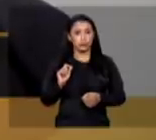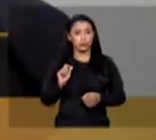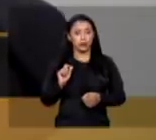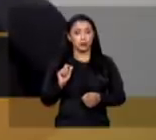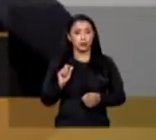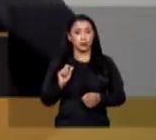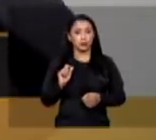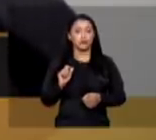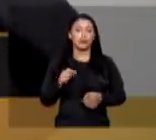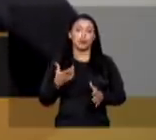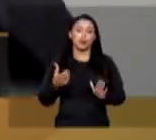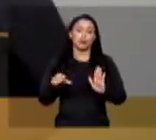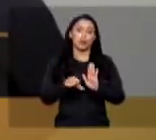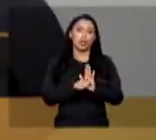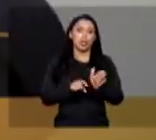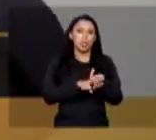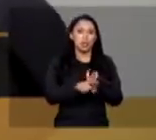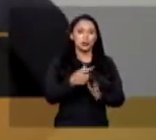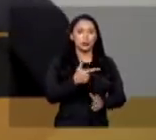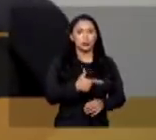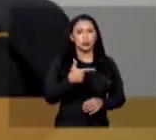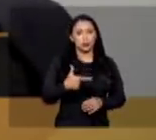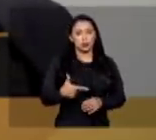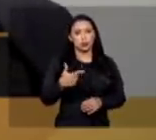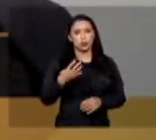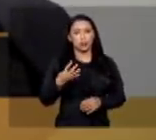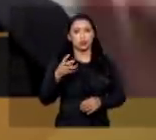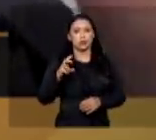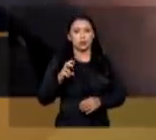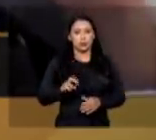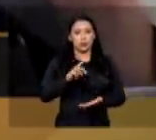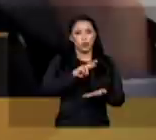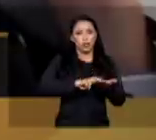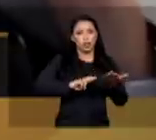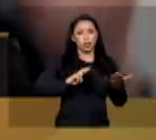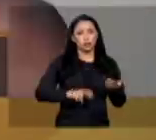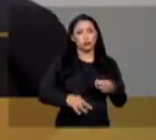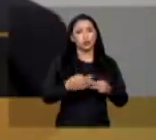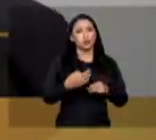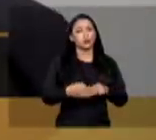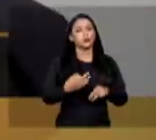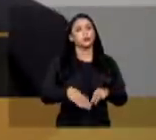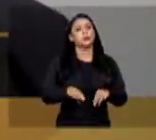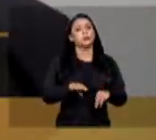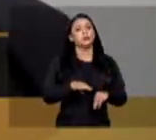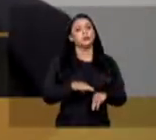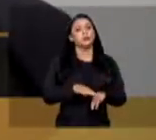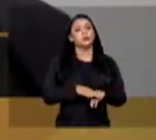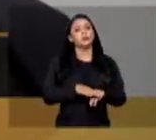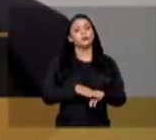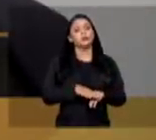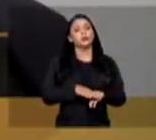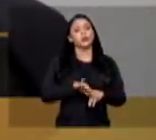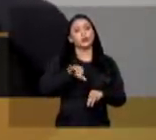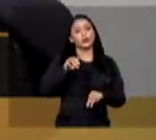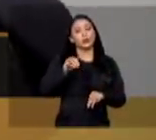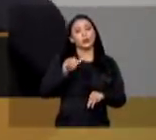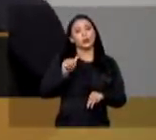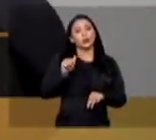exaurimento do delito. Isso está no inquérito 2245 da relatoria do ministro